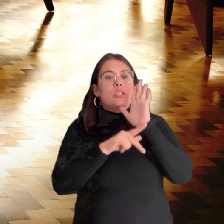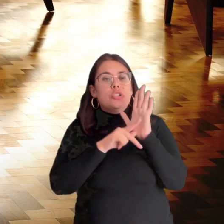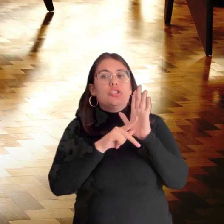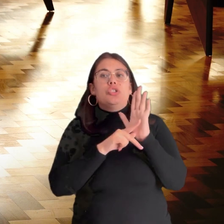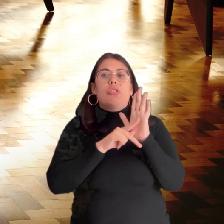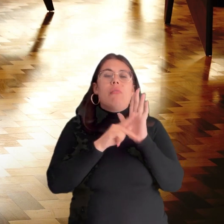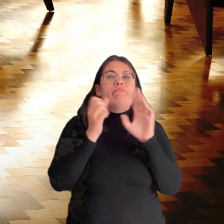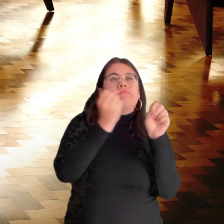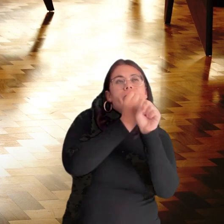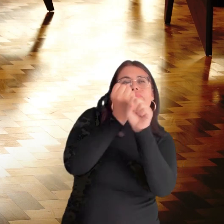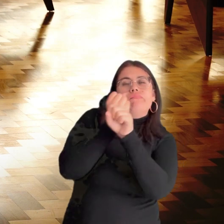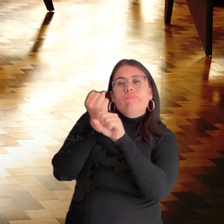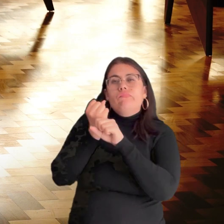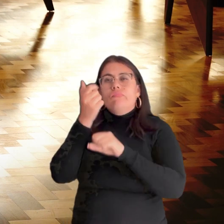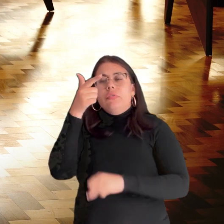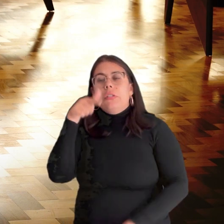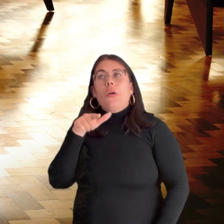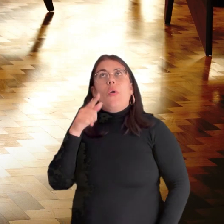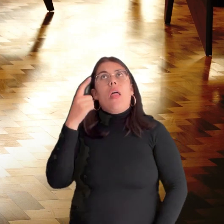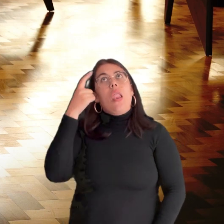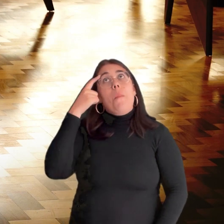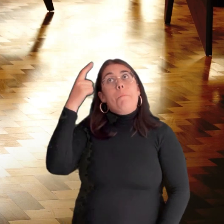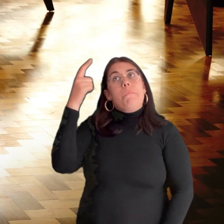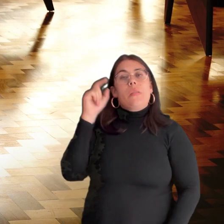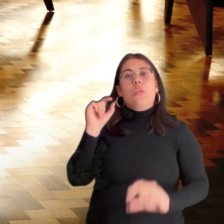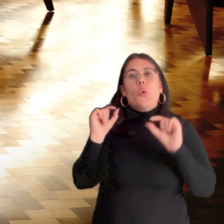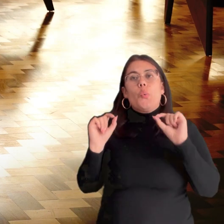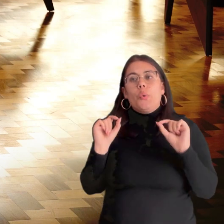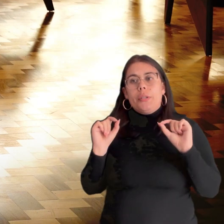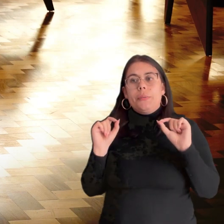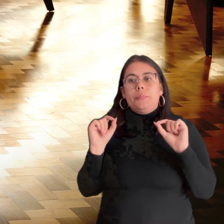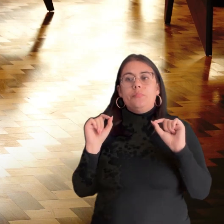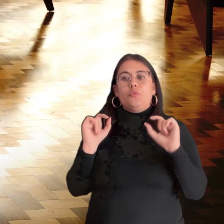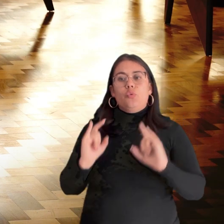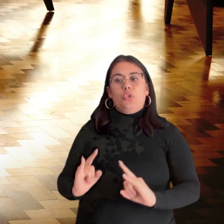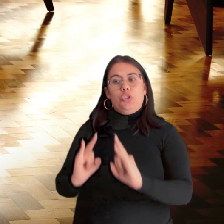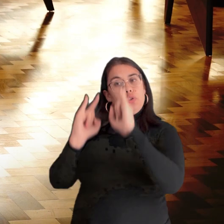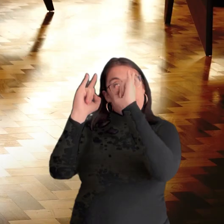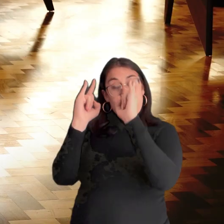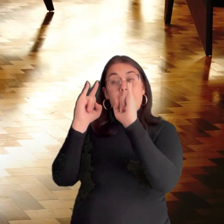num edifício, numa residência como essa, um projeto